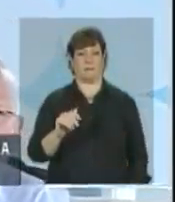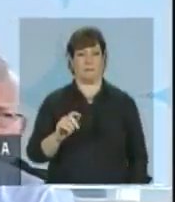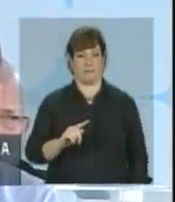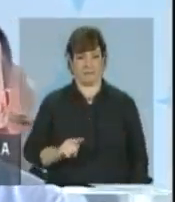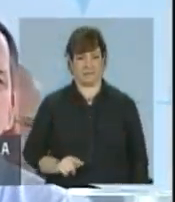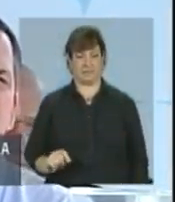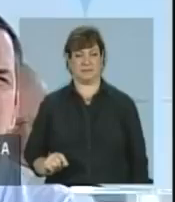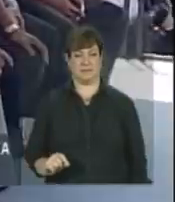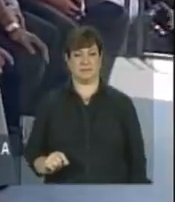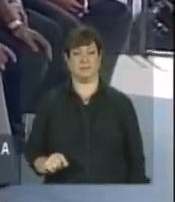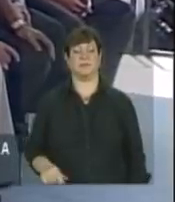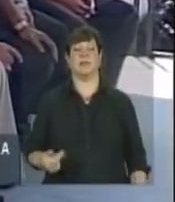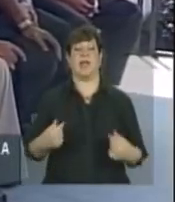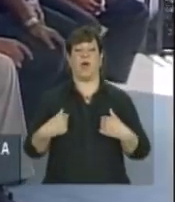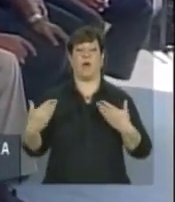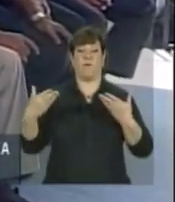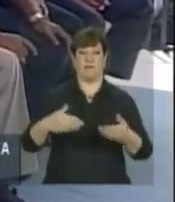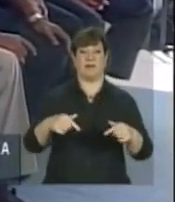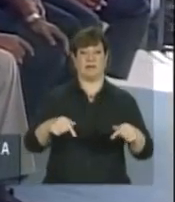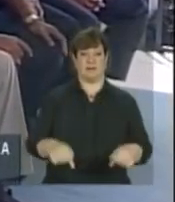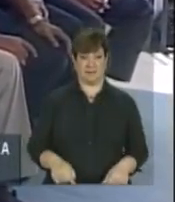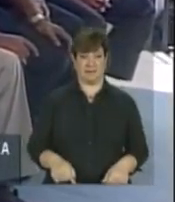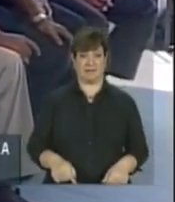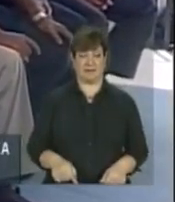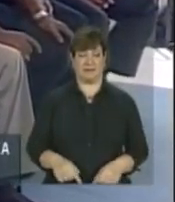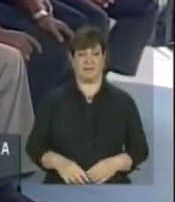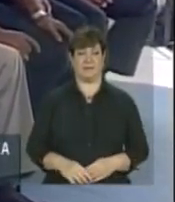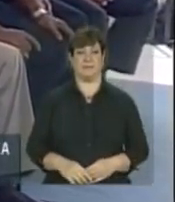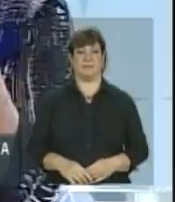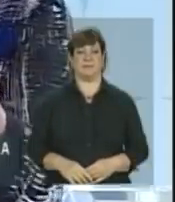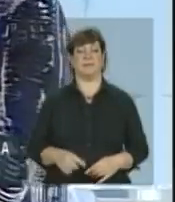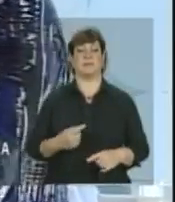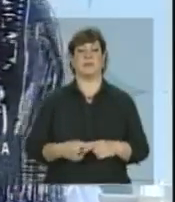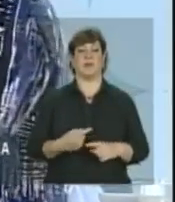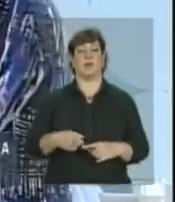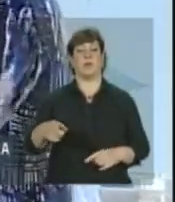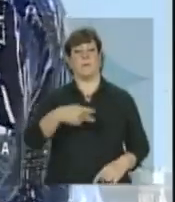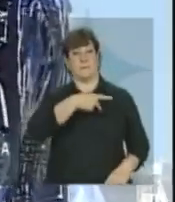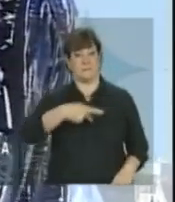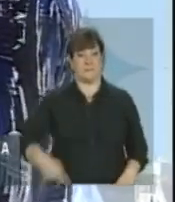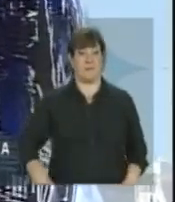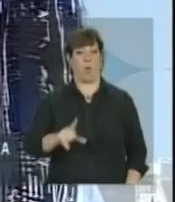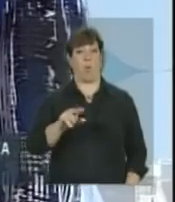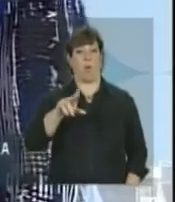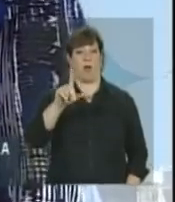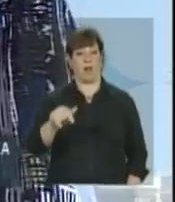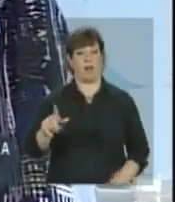vim aqui porque tanto o presidente Lula como eu